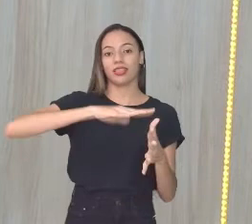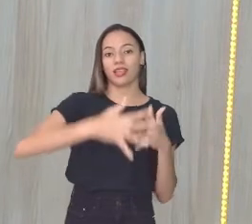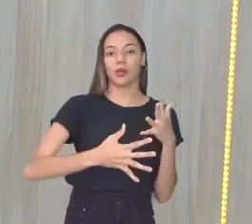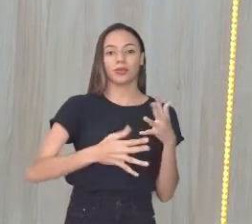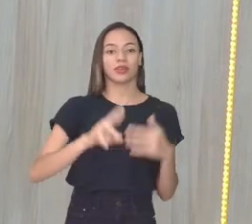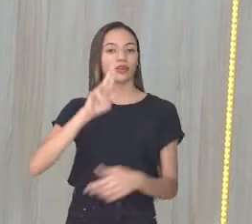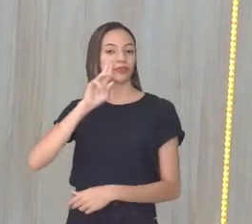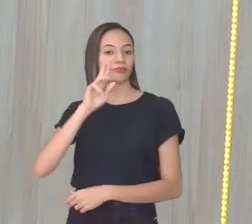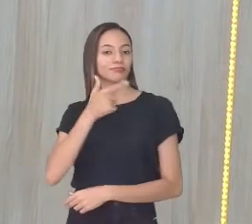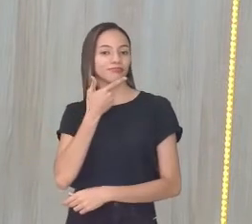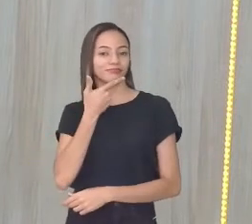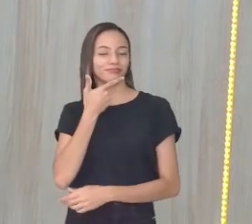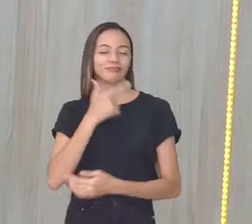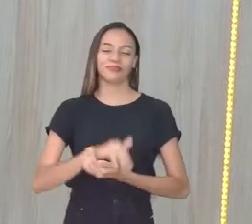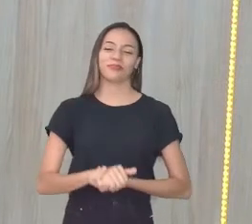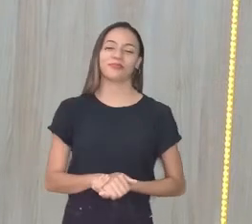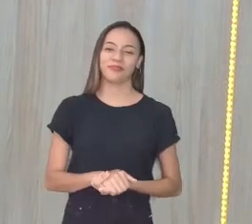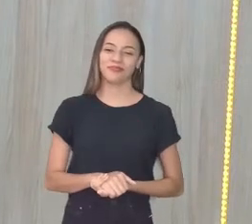e ri.